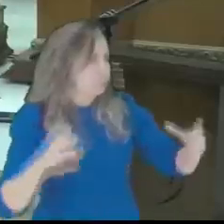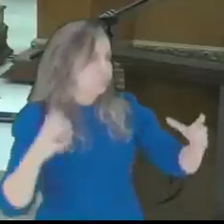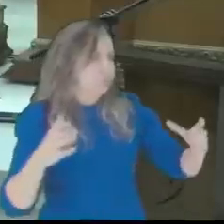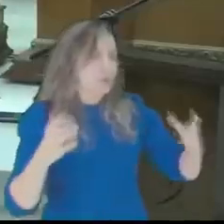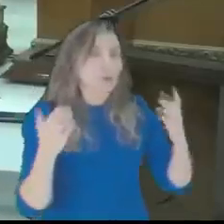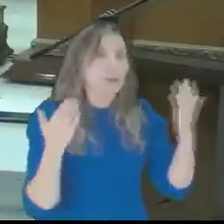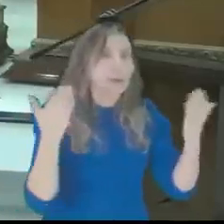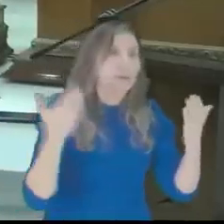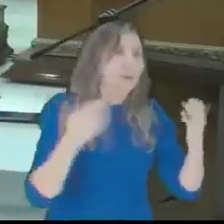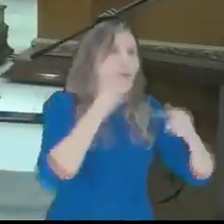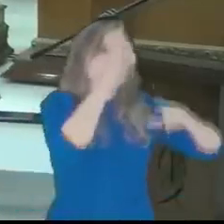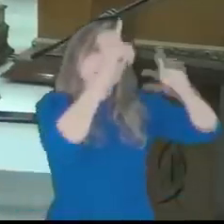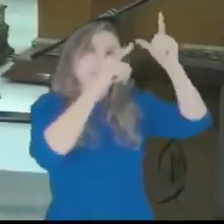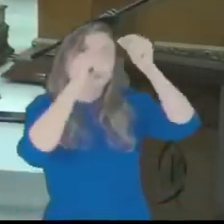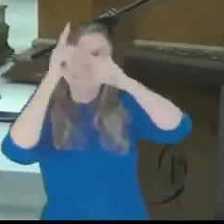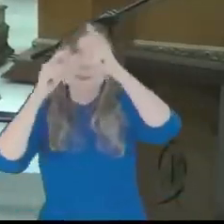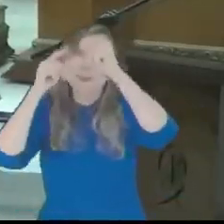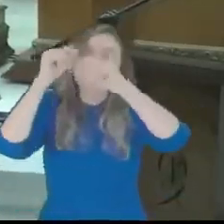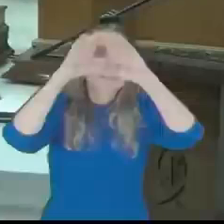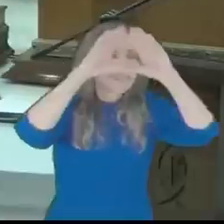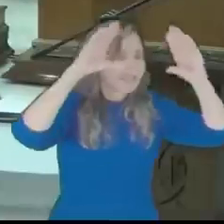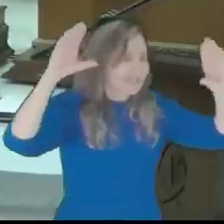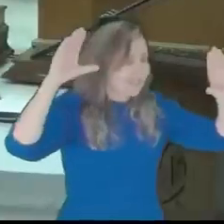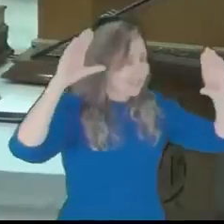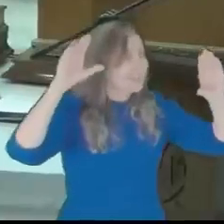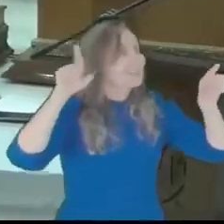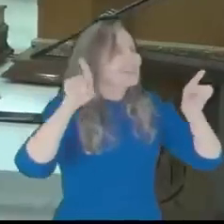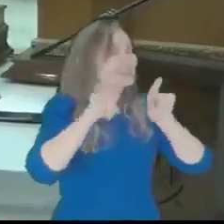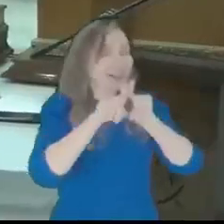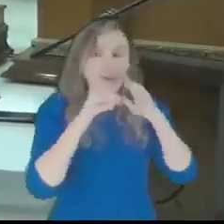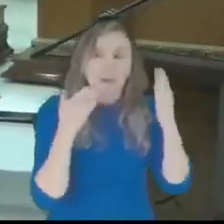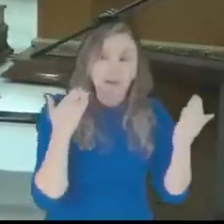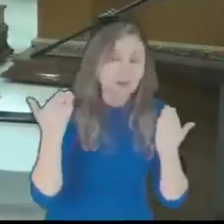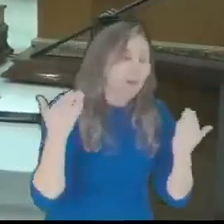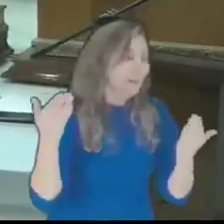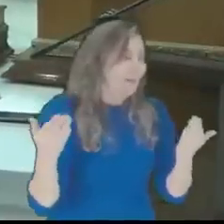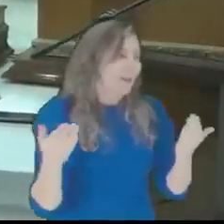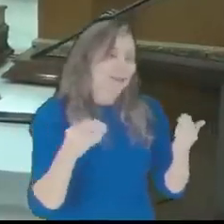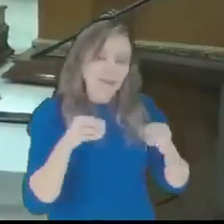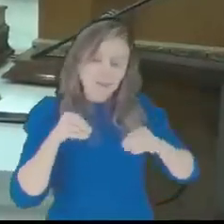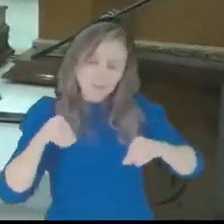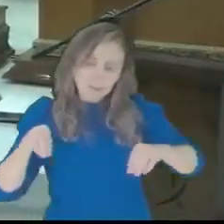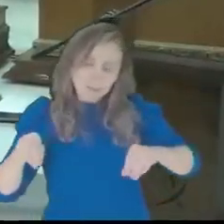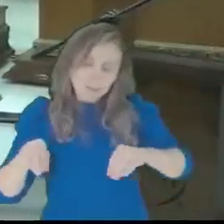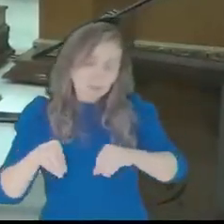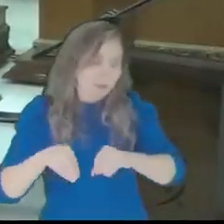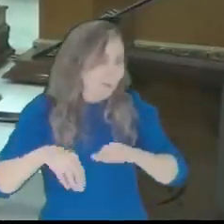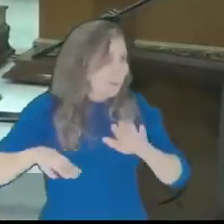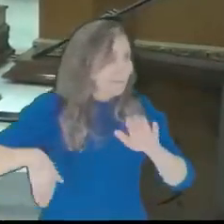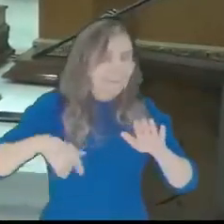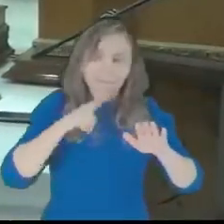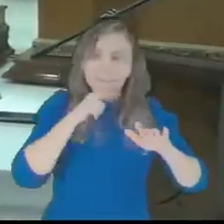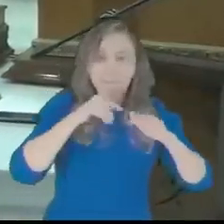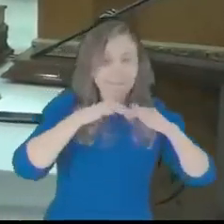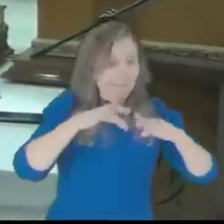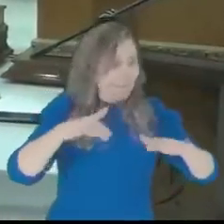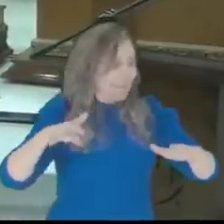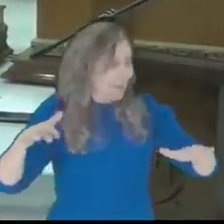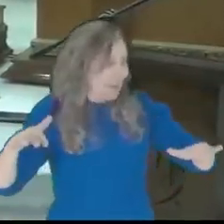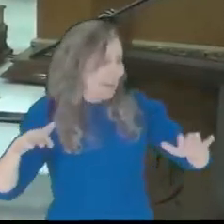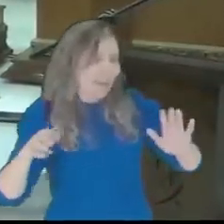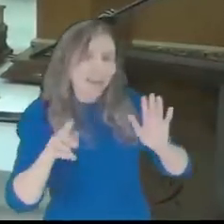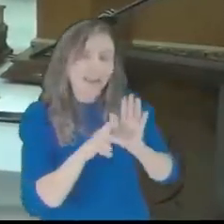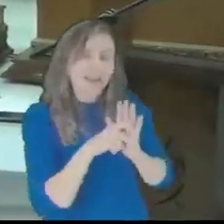dos céus e como a areia que está na praia do mar, e a